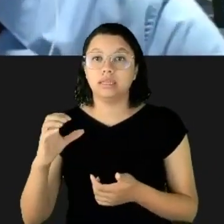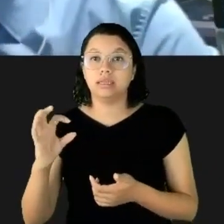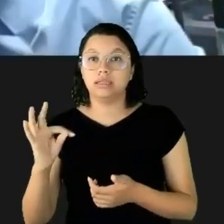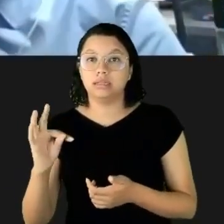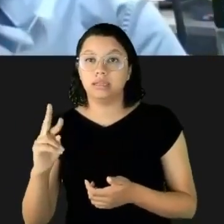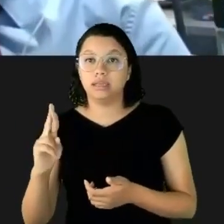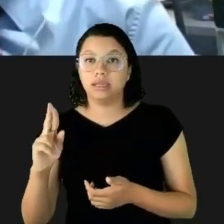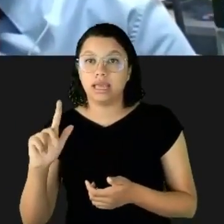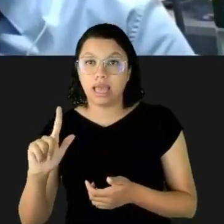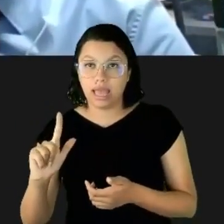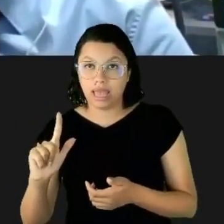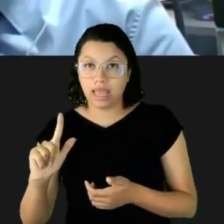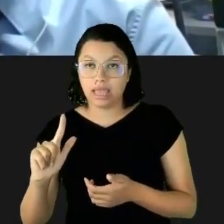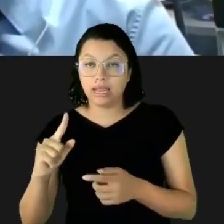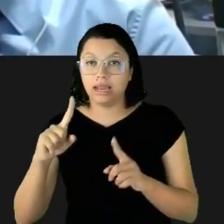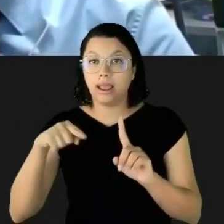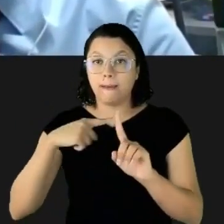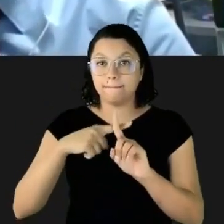c c